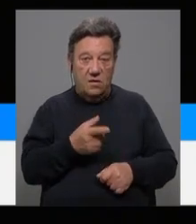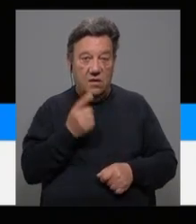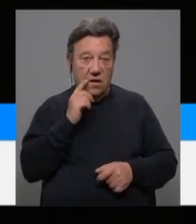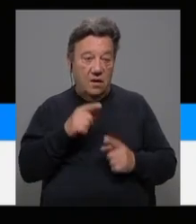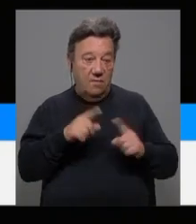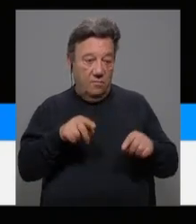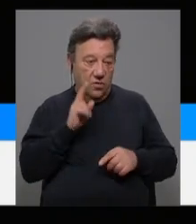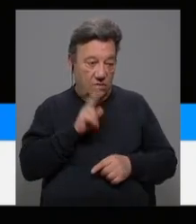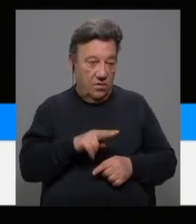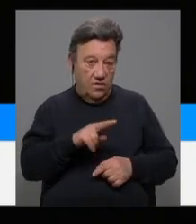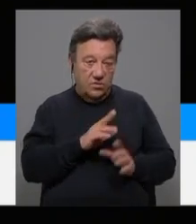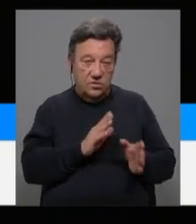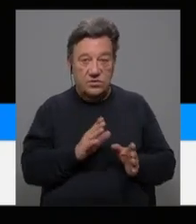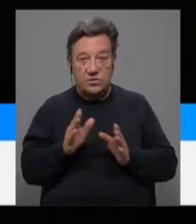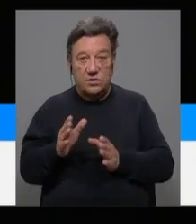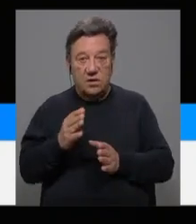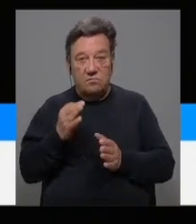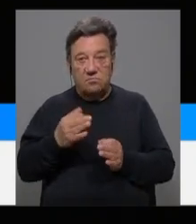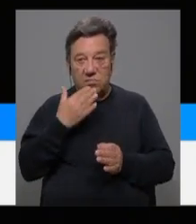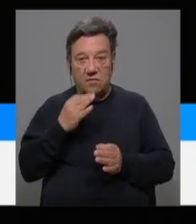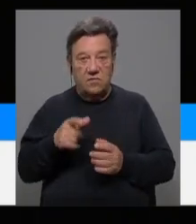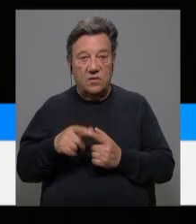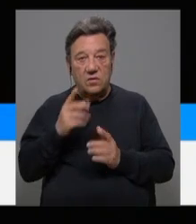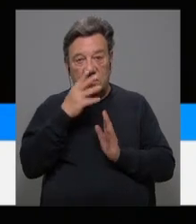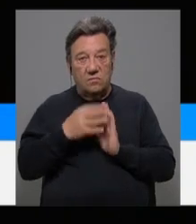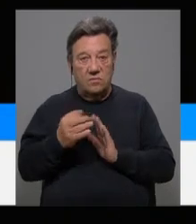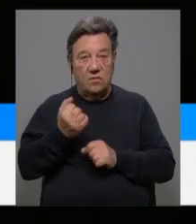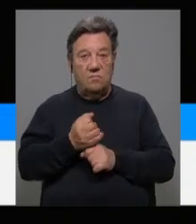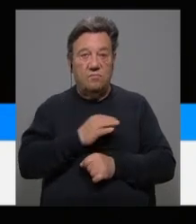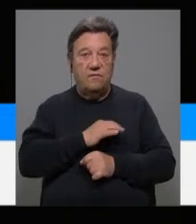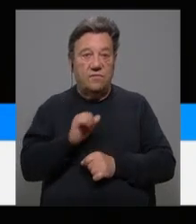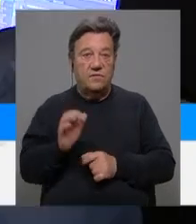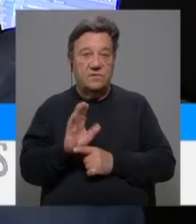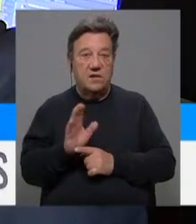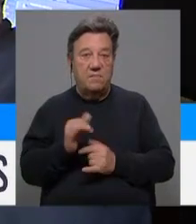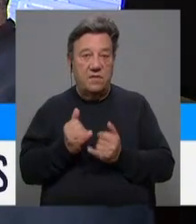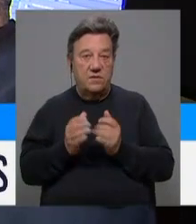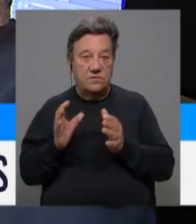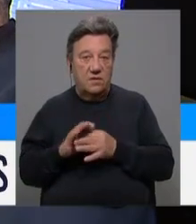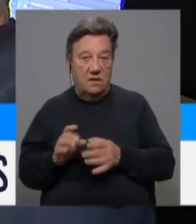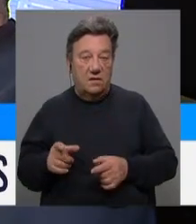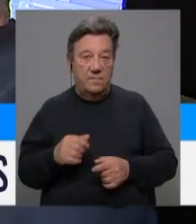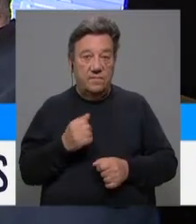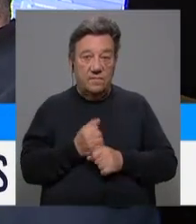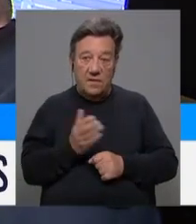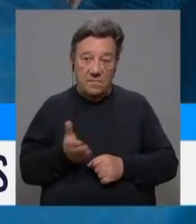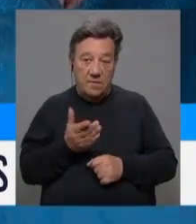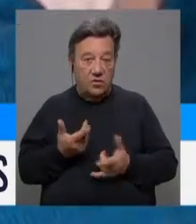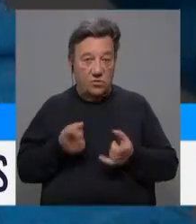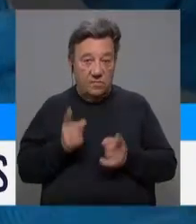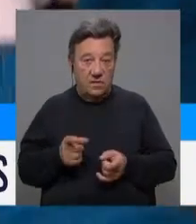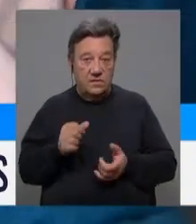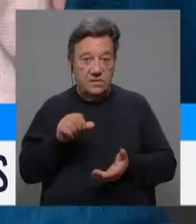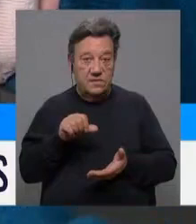monitor está conforme o standard profissional do cinema digital. A empreitada, que agora começa no Centro